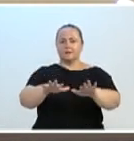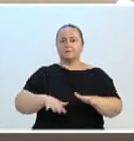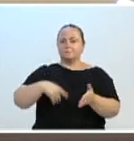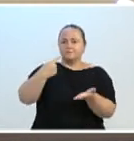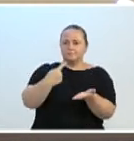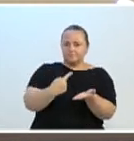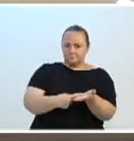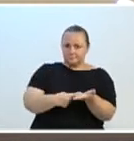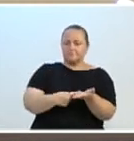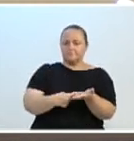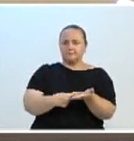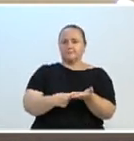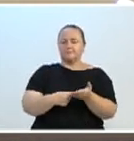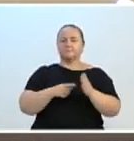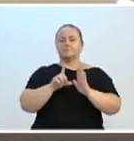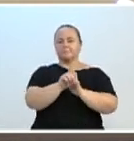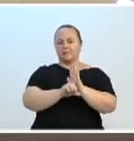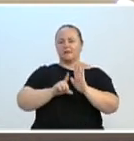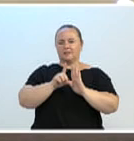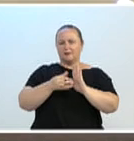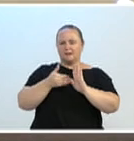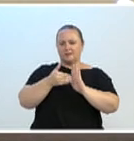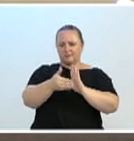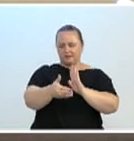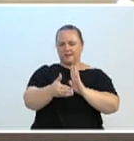da legislatura